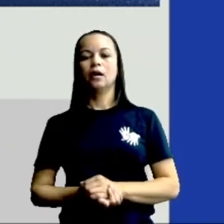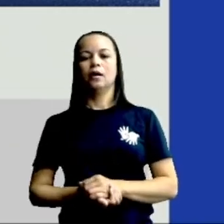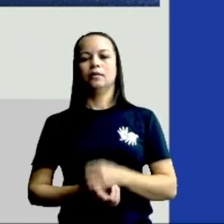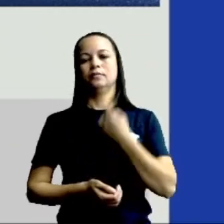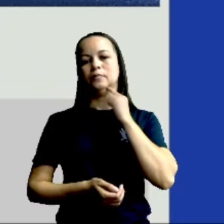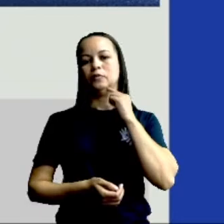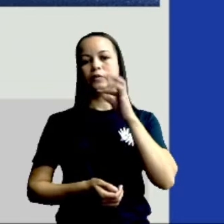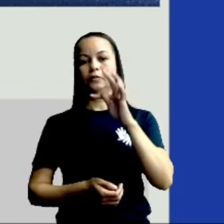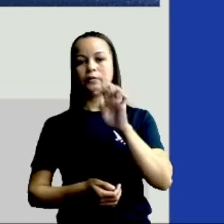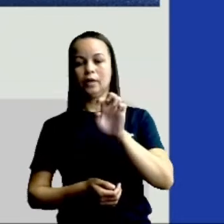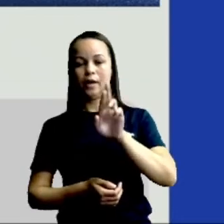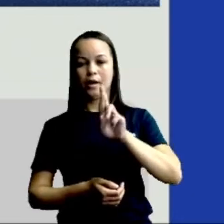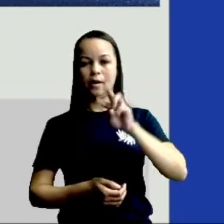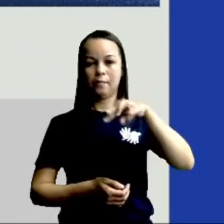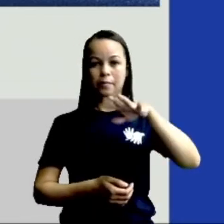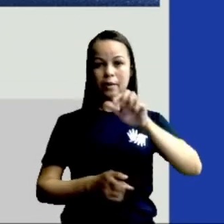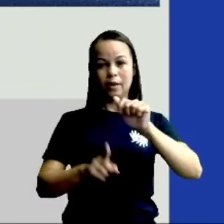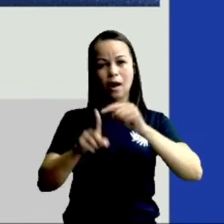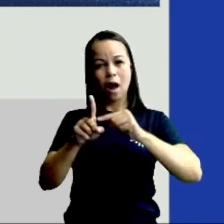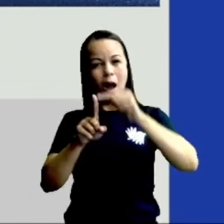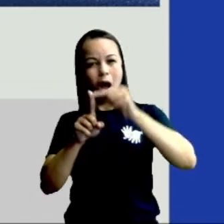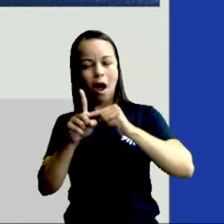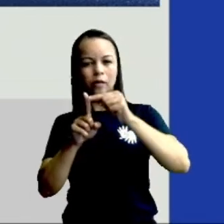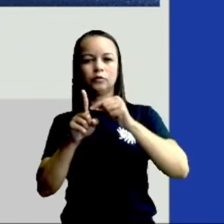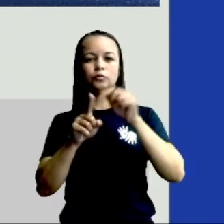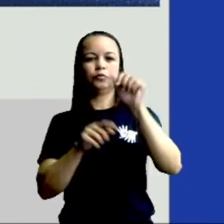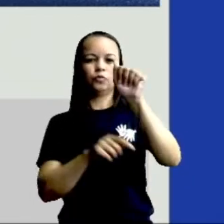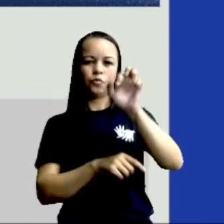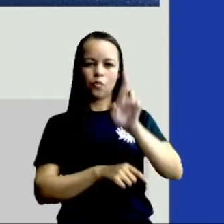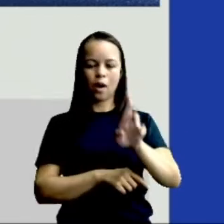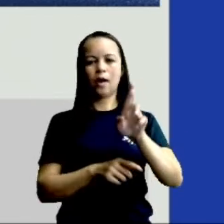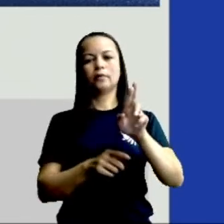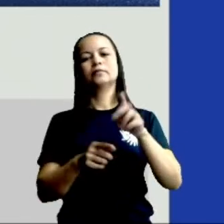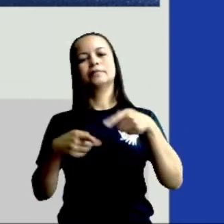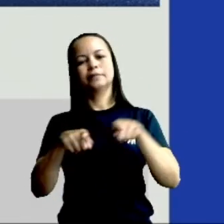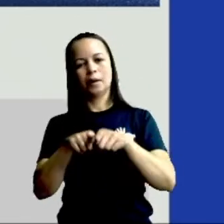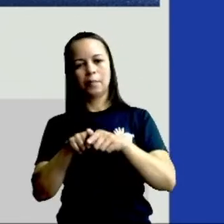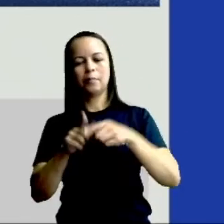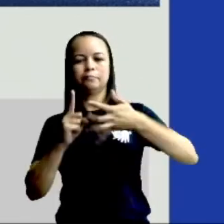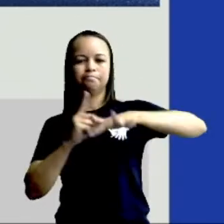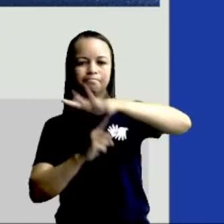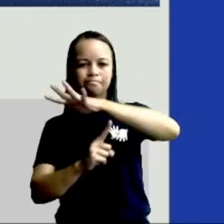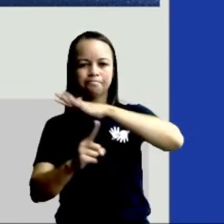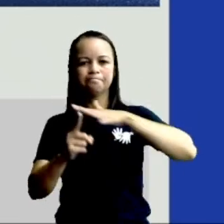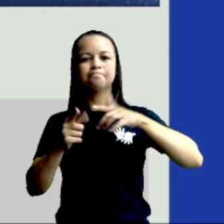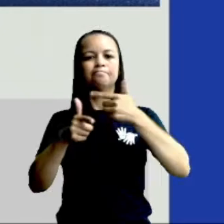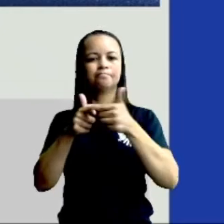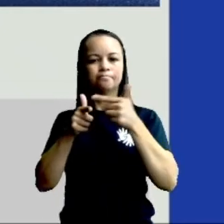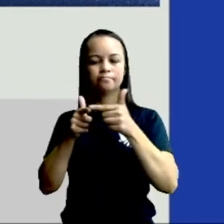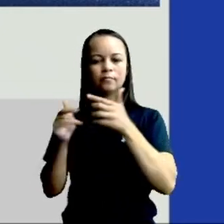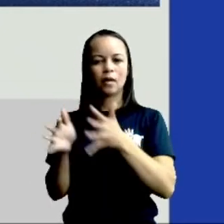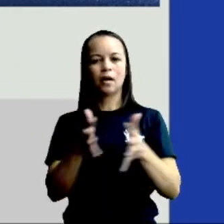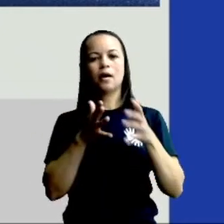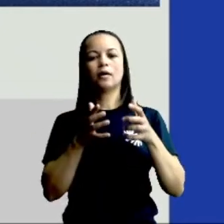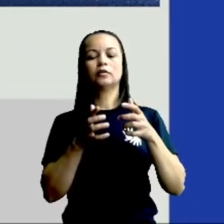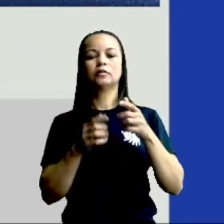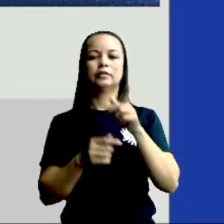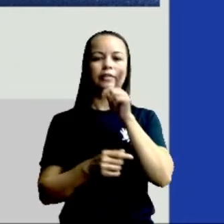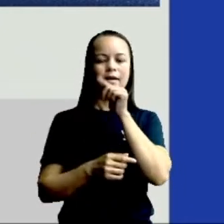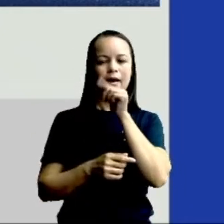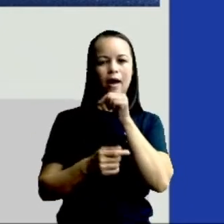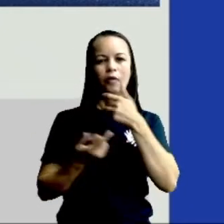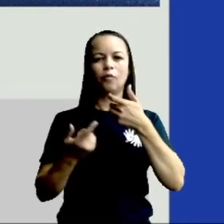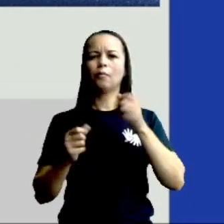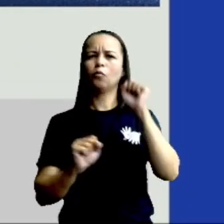térmica do ar, embora menos comum, também pode provocar danos ambientais. A liberação do vapor de água por uma